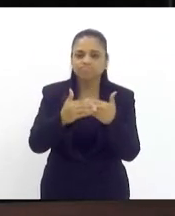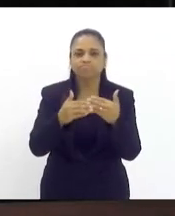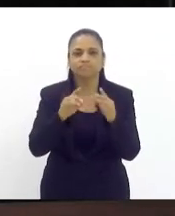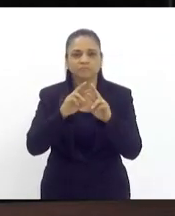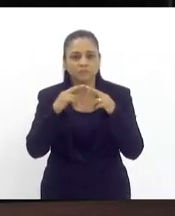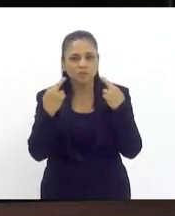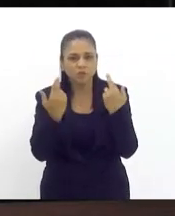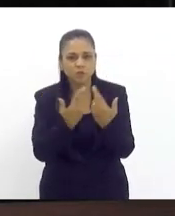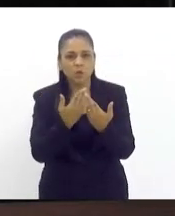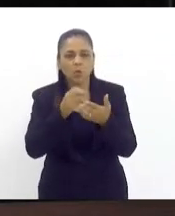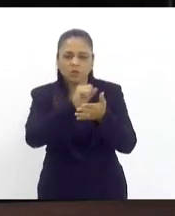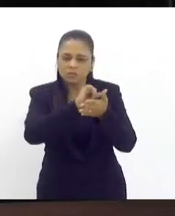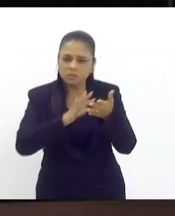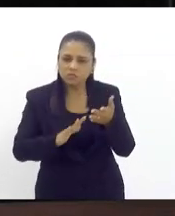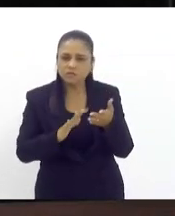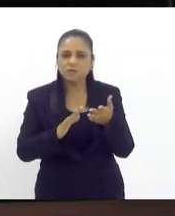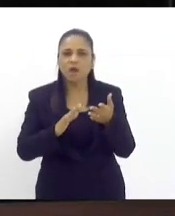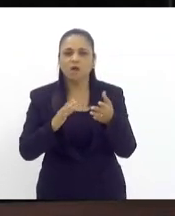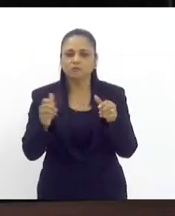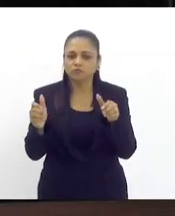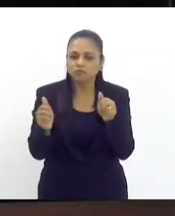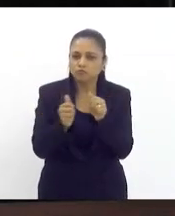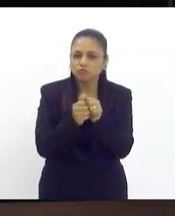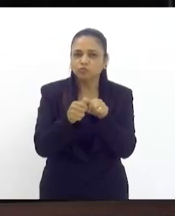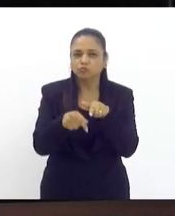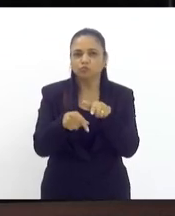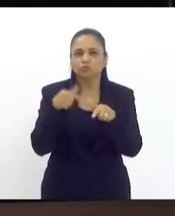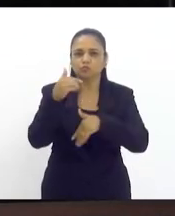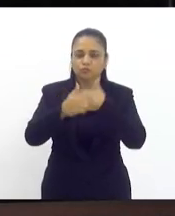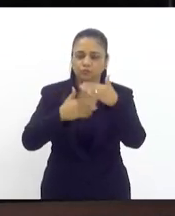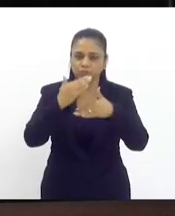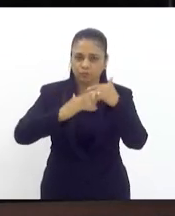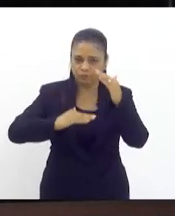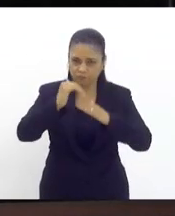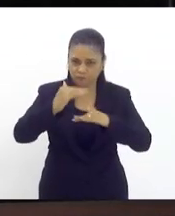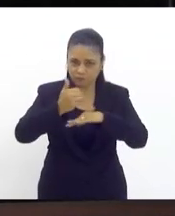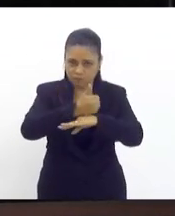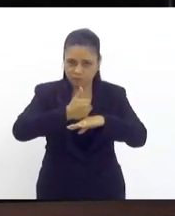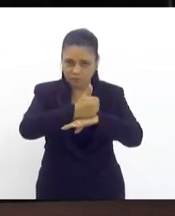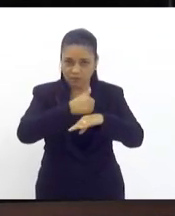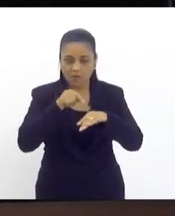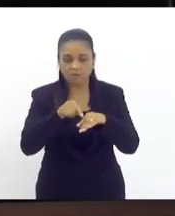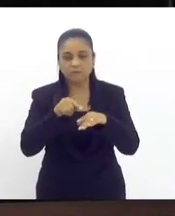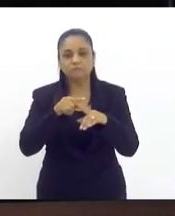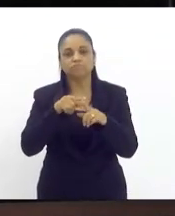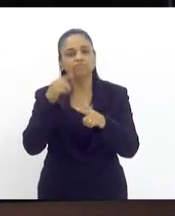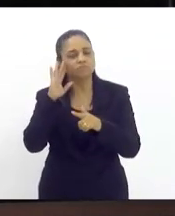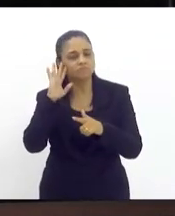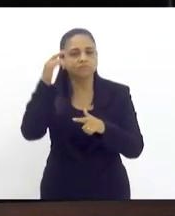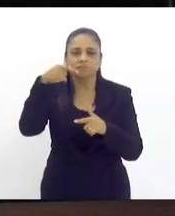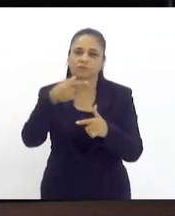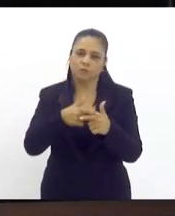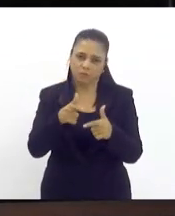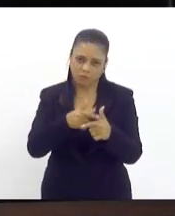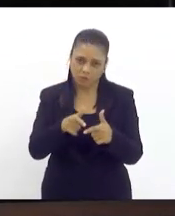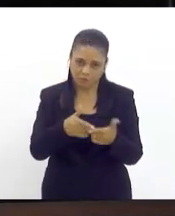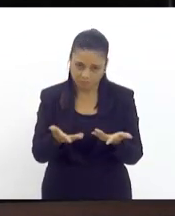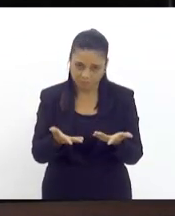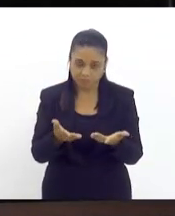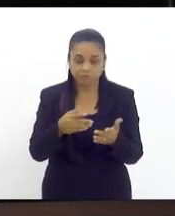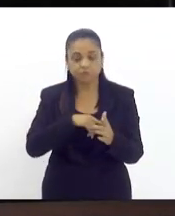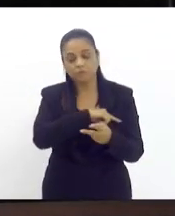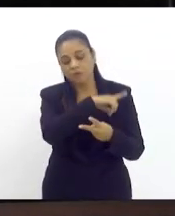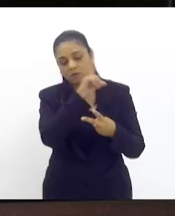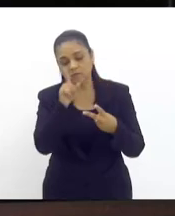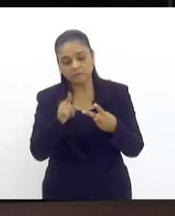de atividades com esses profissionais institucionais visando resolver um problema que é um problema legal o segundo tema